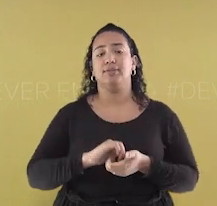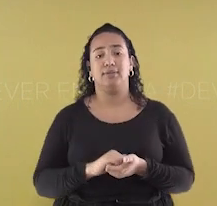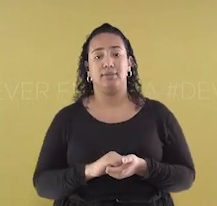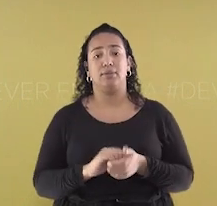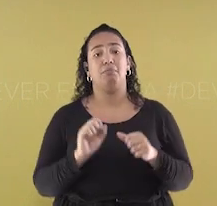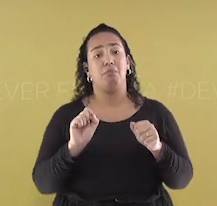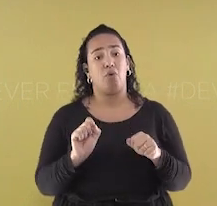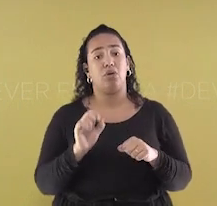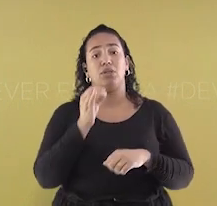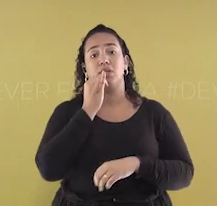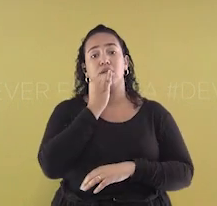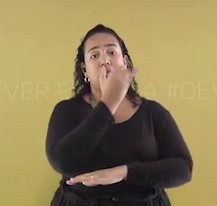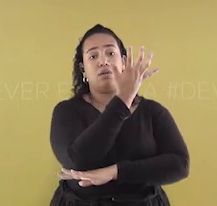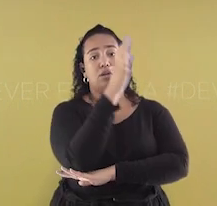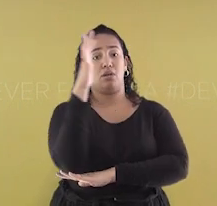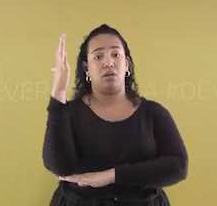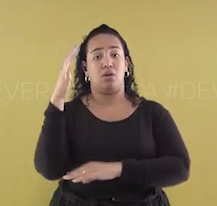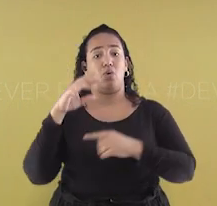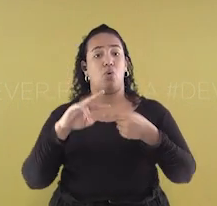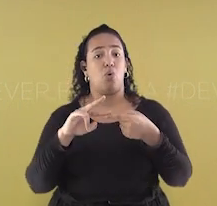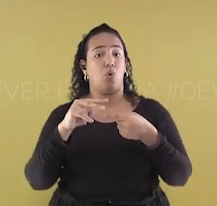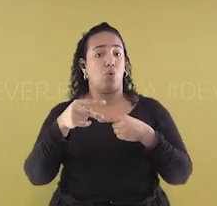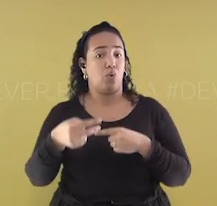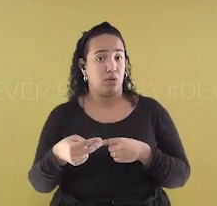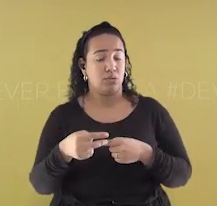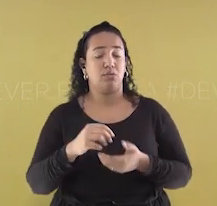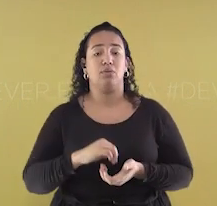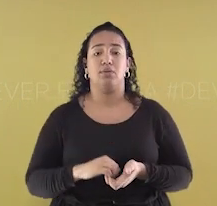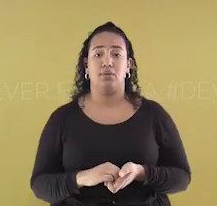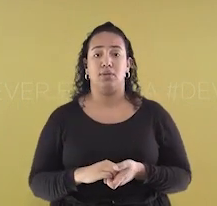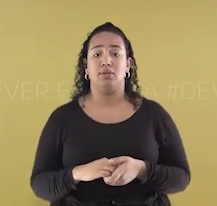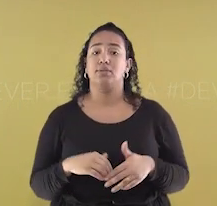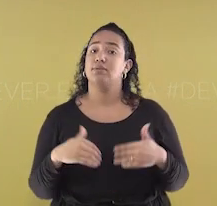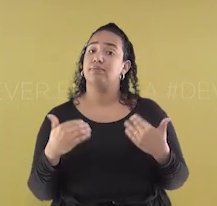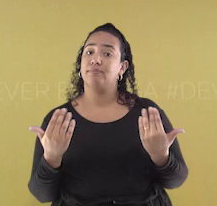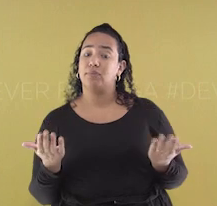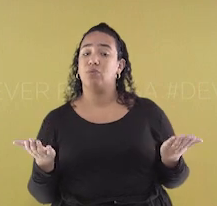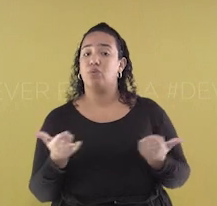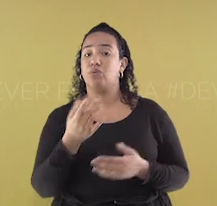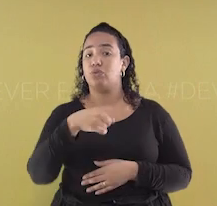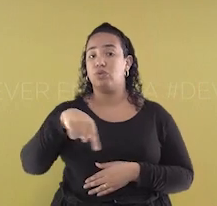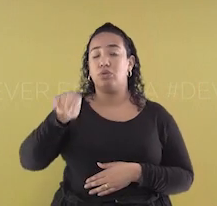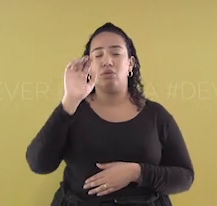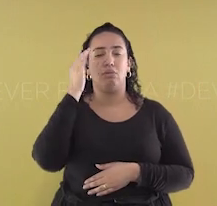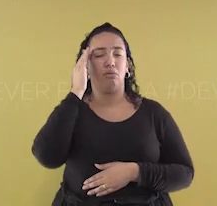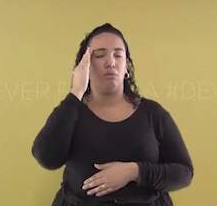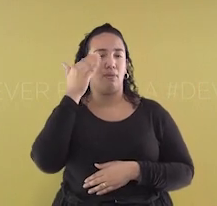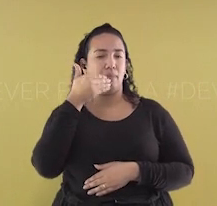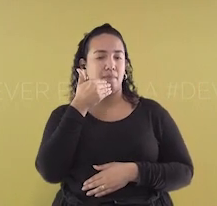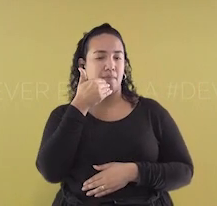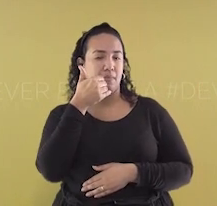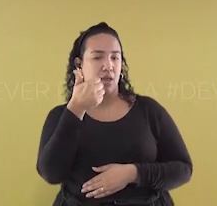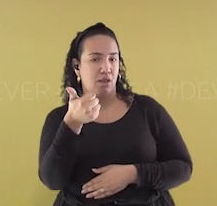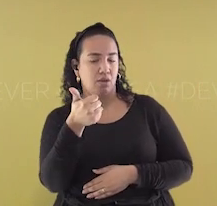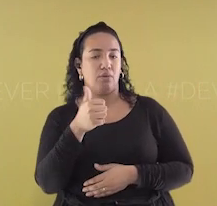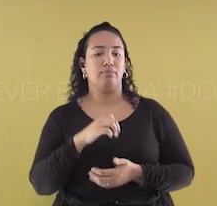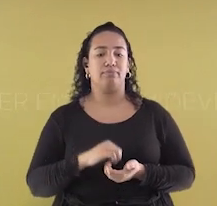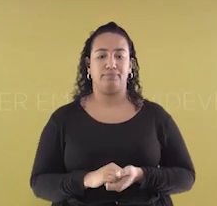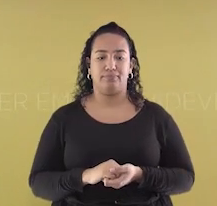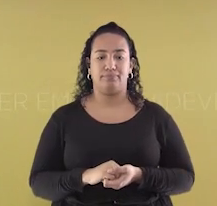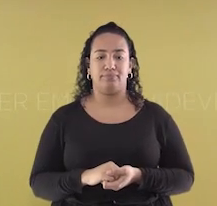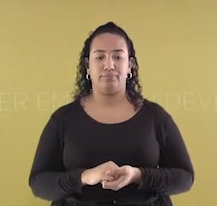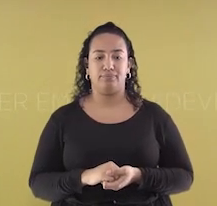causam consequências para a natureza. Mas a partir do que a gente conversou hoje, já dá para entender melhor e pensar sobre isso,